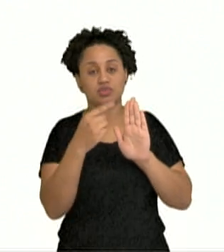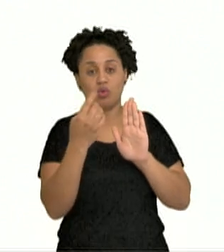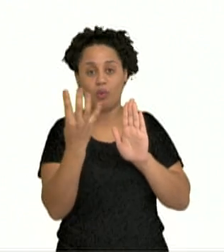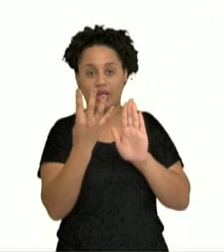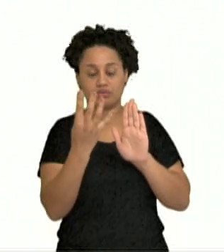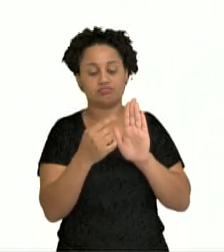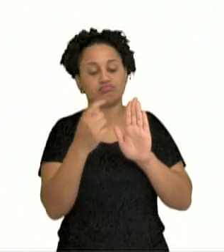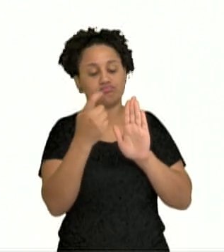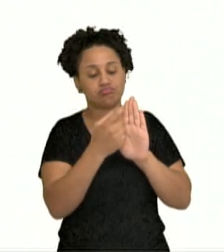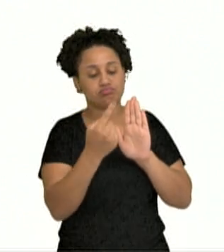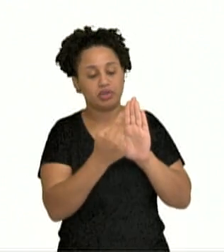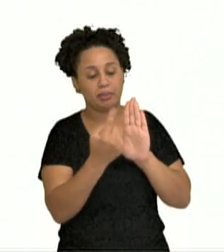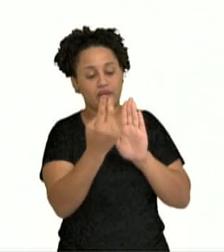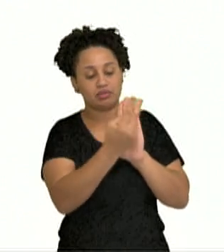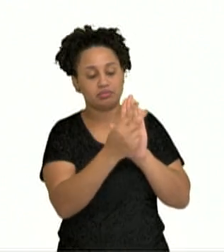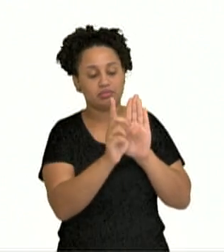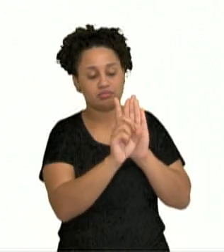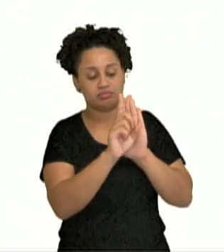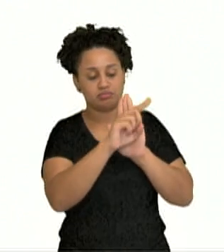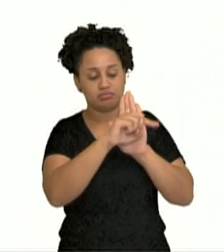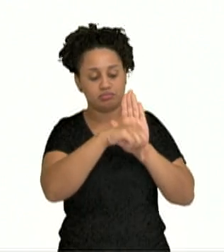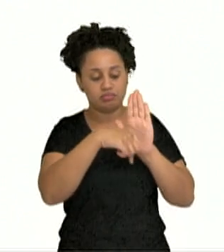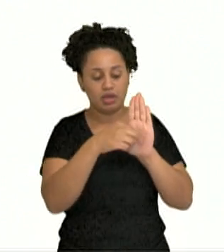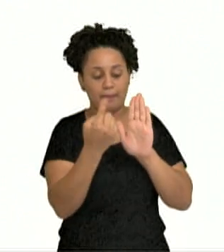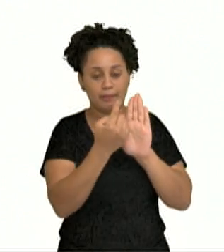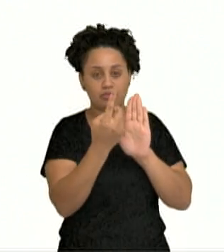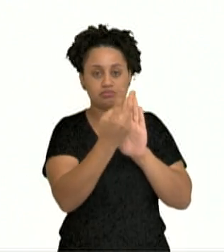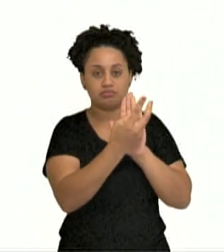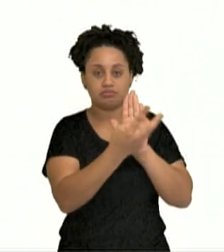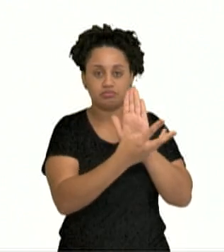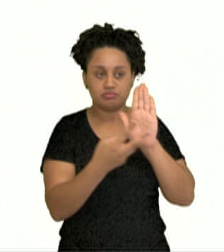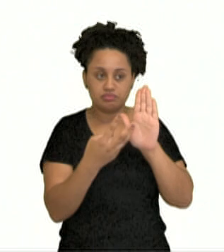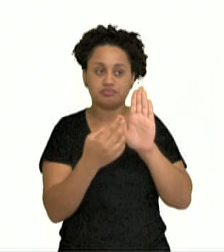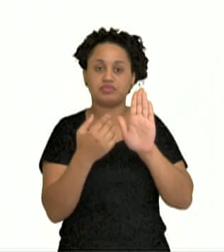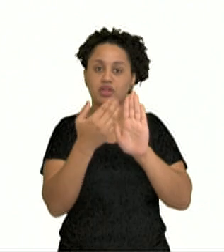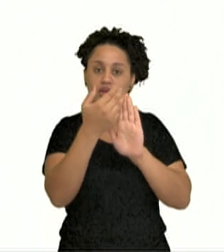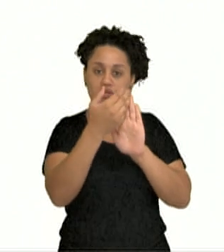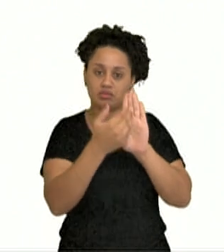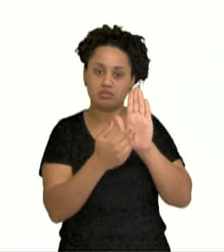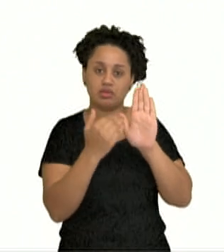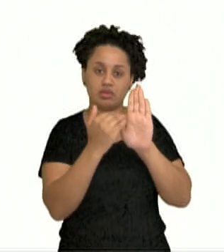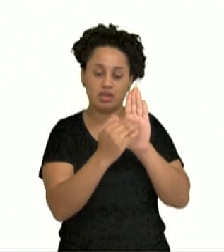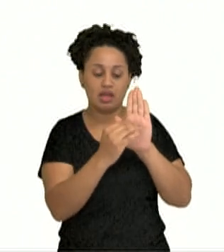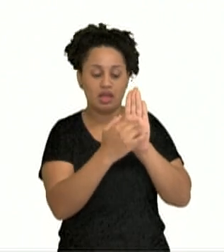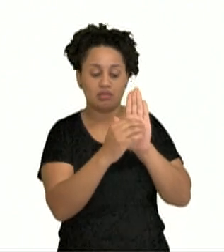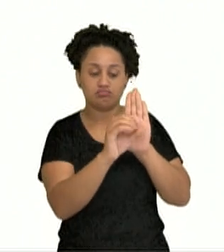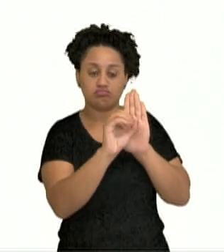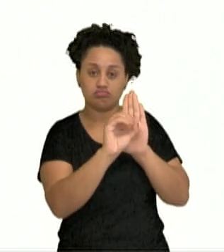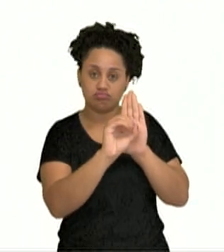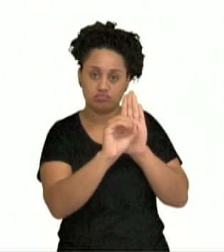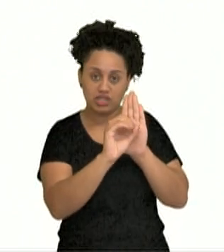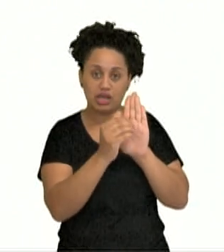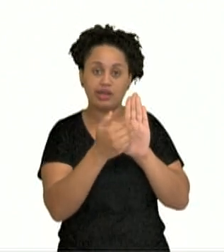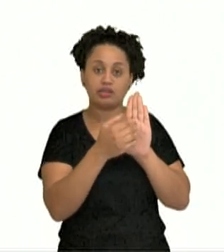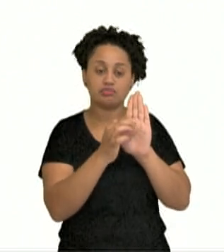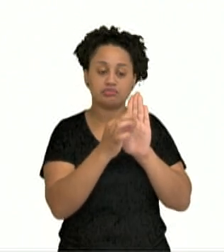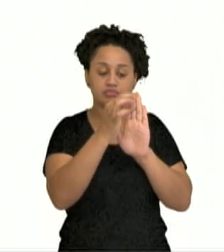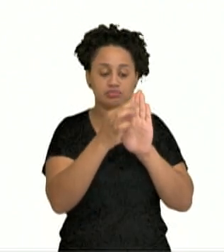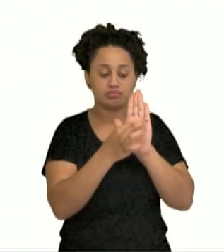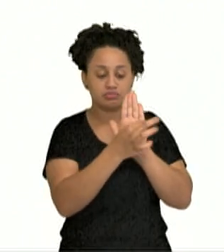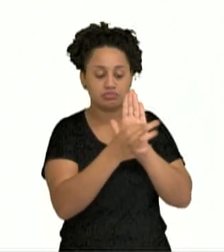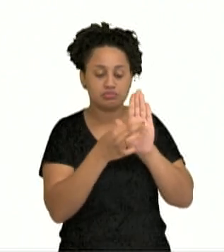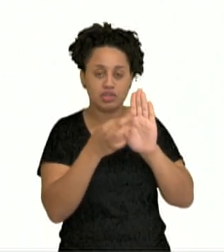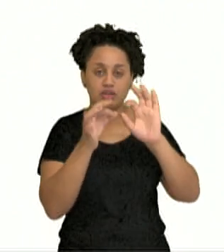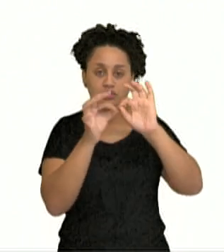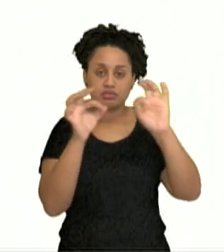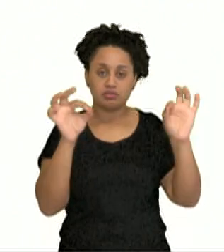quadrantes, centro coincidindo com a origem do plano cartesiano, ou seja, coordenadas 0, 0, e o raio unitário, que é aquela distância que